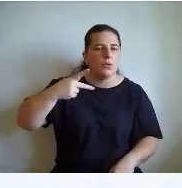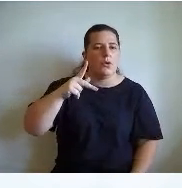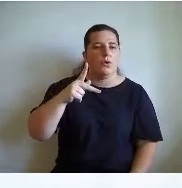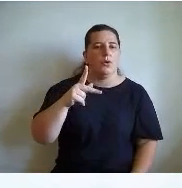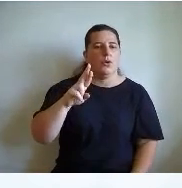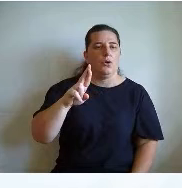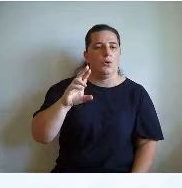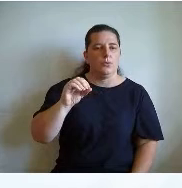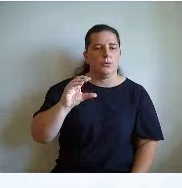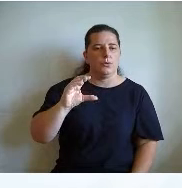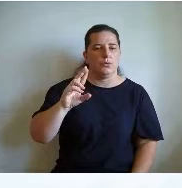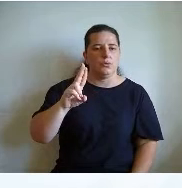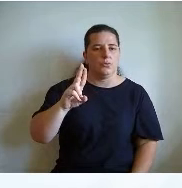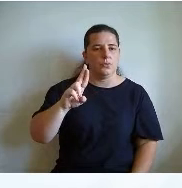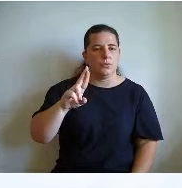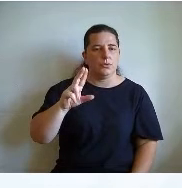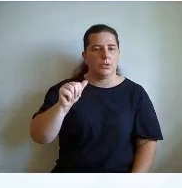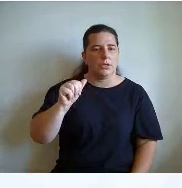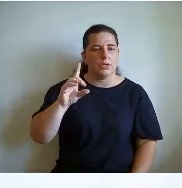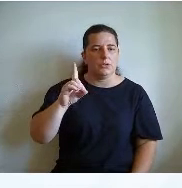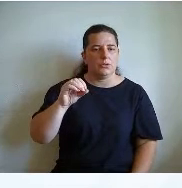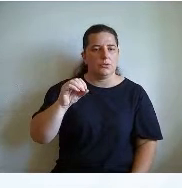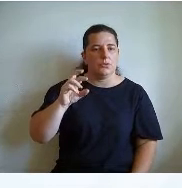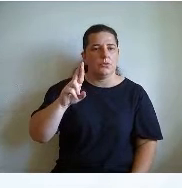Lava Jato, Dalton Dallagnol.